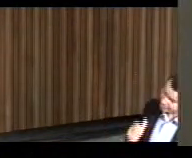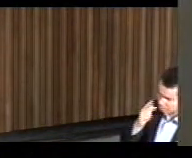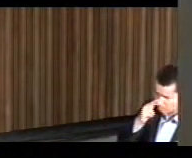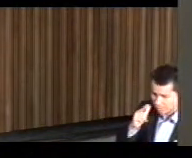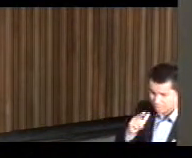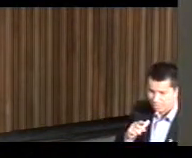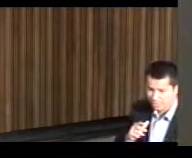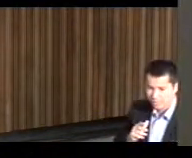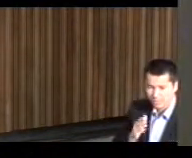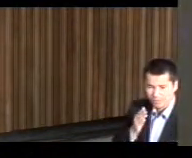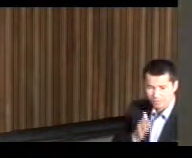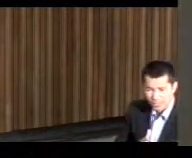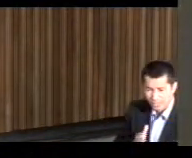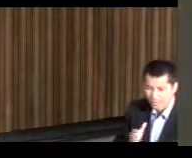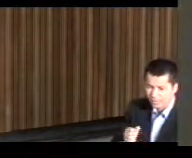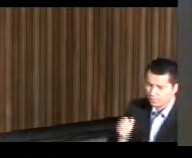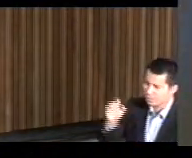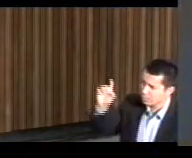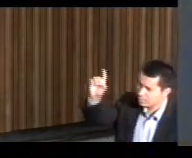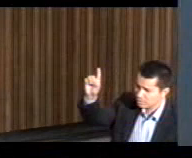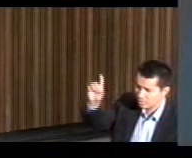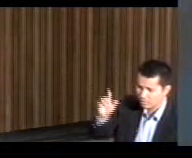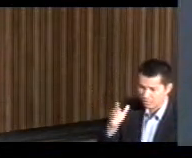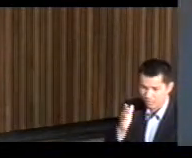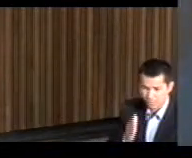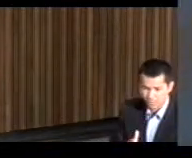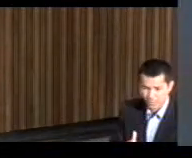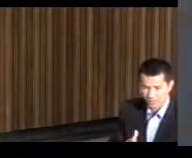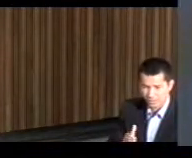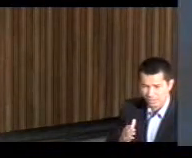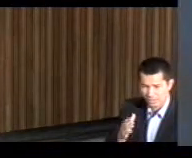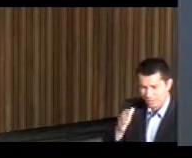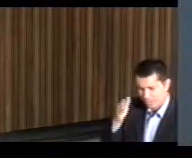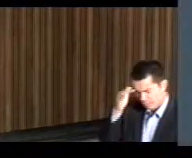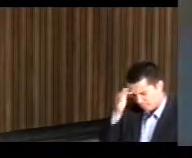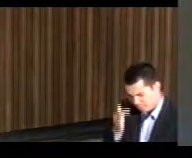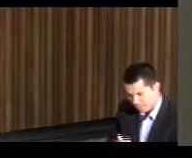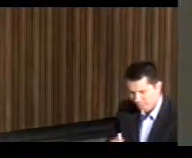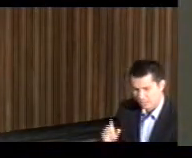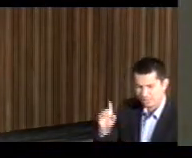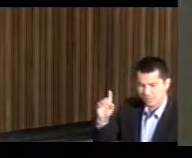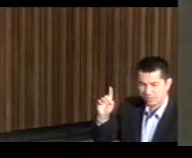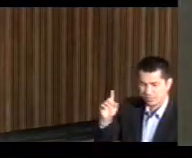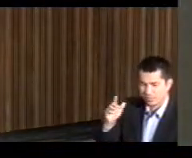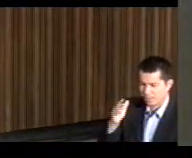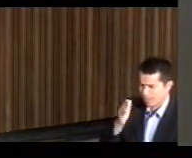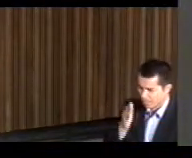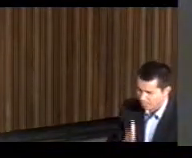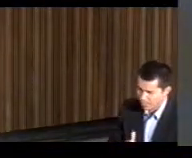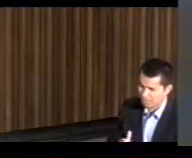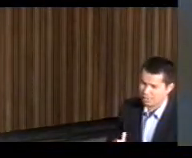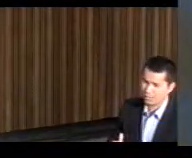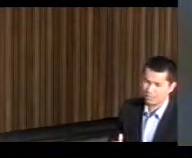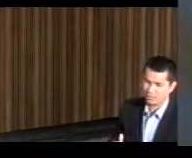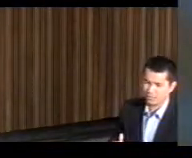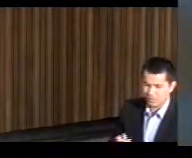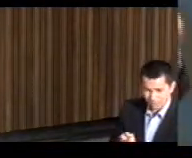Afinal de contas, eu estou esperando a tua promessa há 24 anos. Se você me perguntar